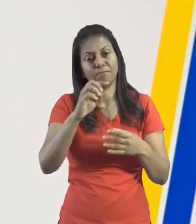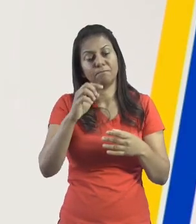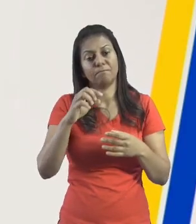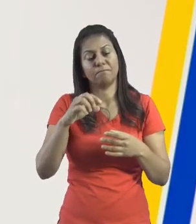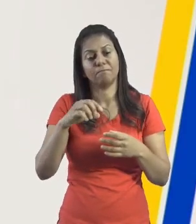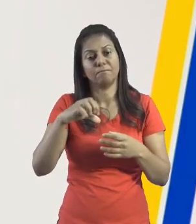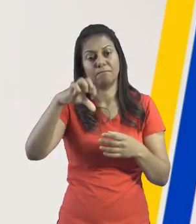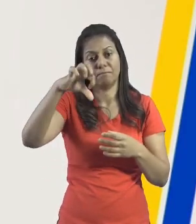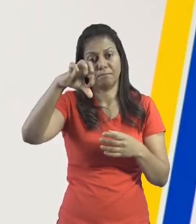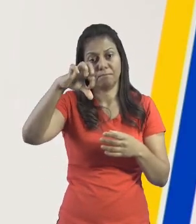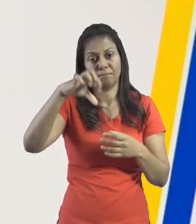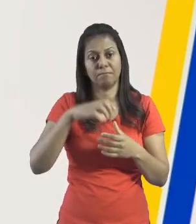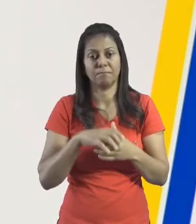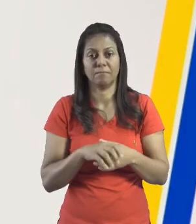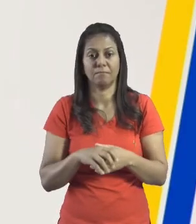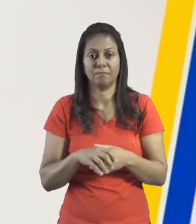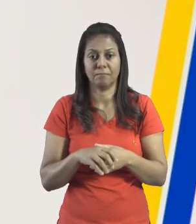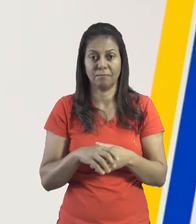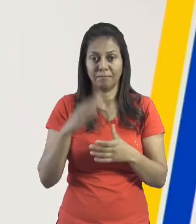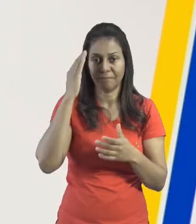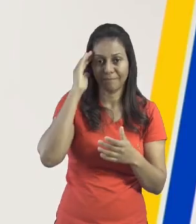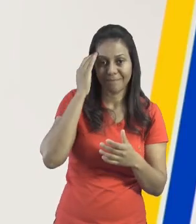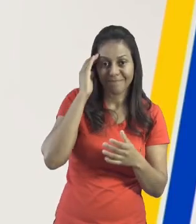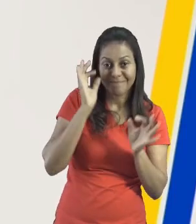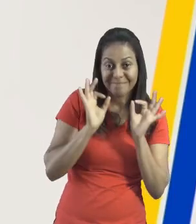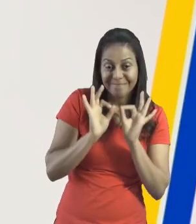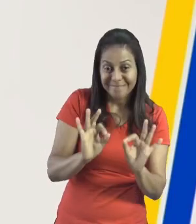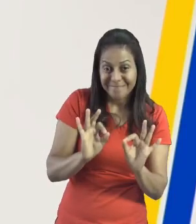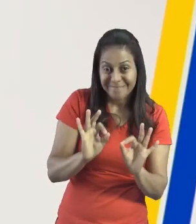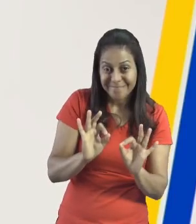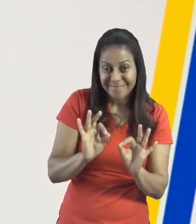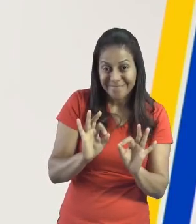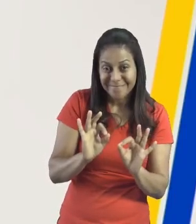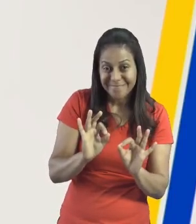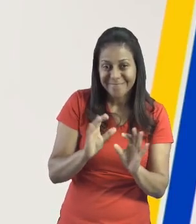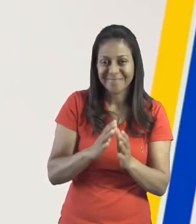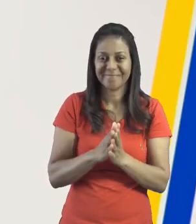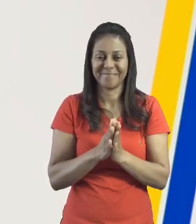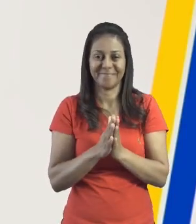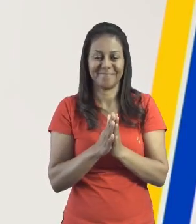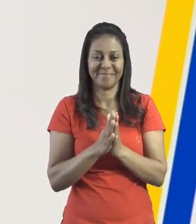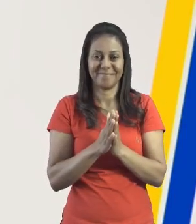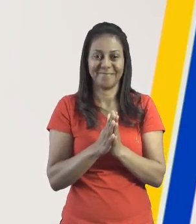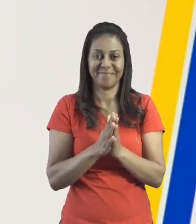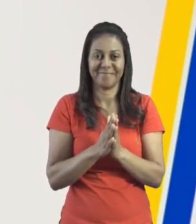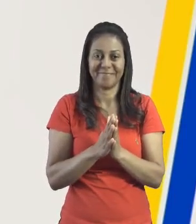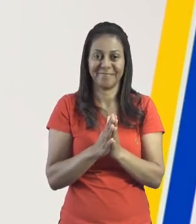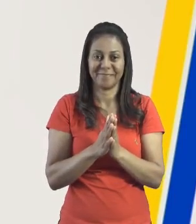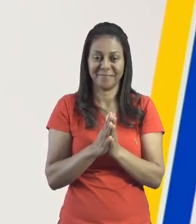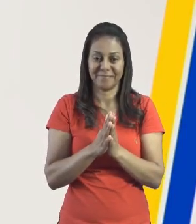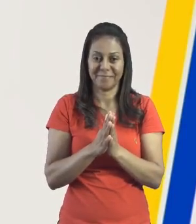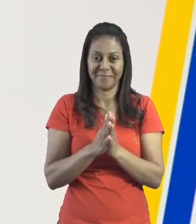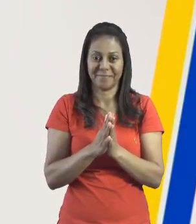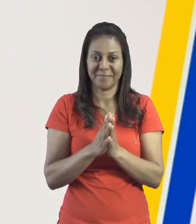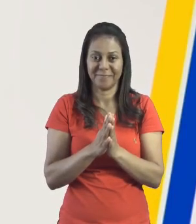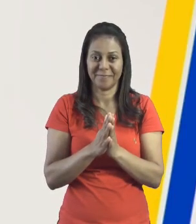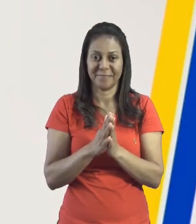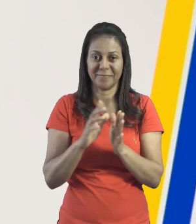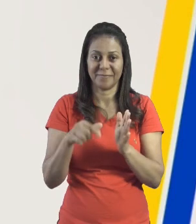mostra que é igual a 9. Deu para entender direitinho o problema? Vamos passar